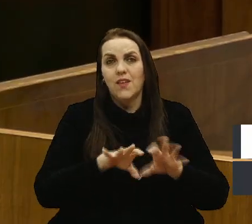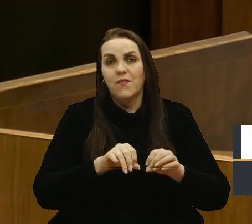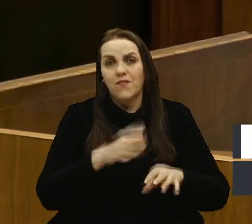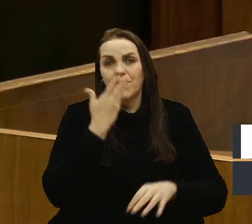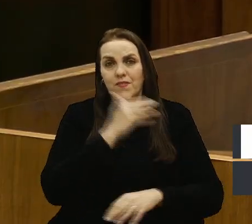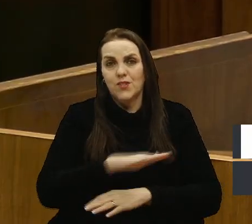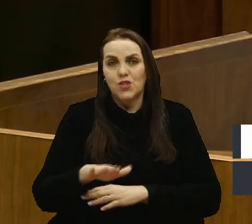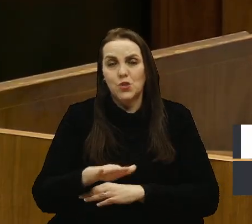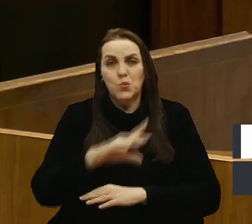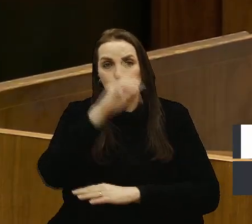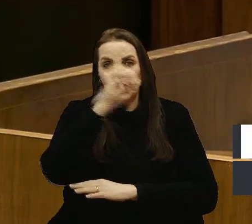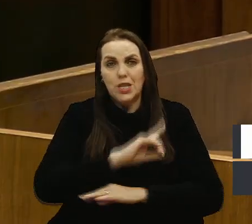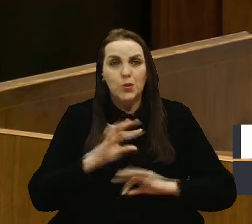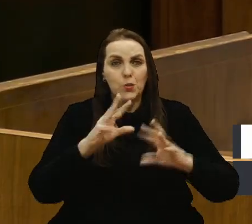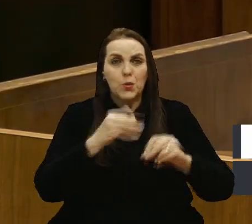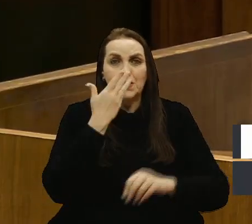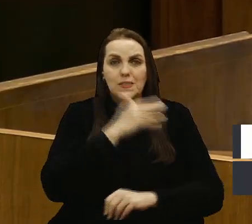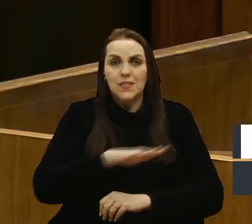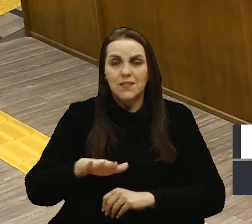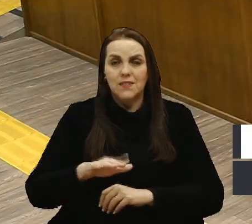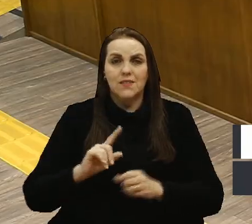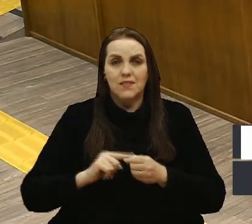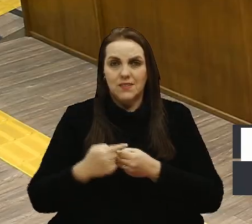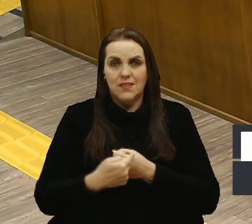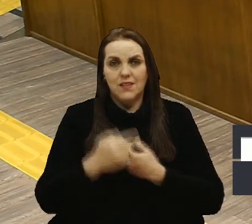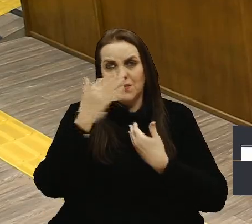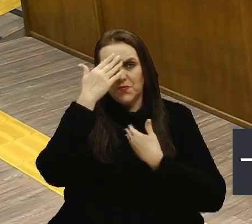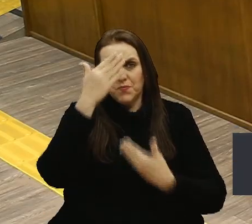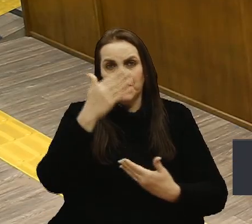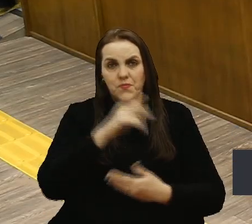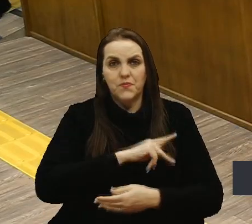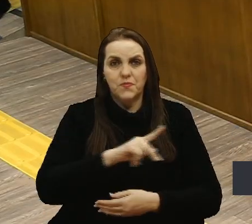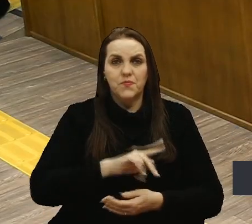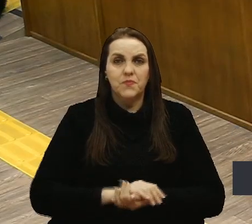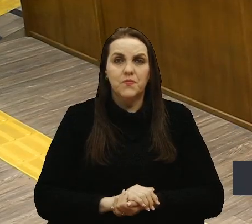de toda a criança da nossa cidade. Obrigado, senhor presidente. Obrigado. Com a palavra, vereador Caleb Garcia.